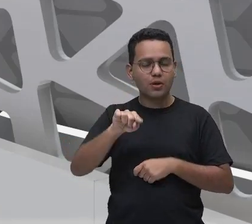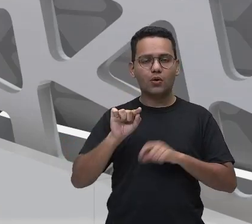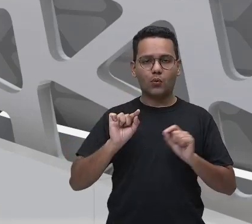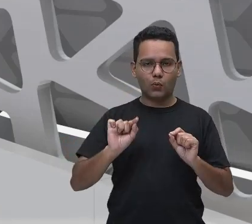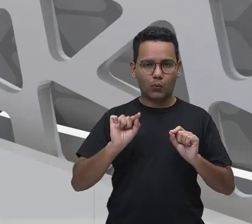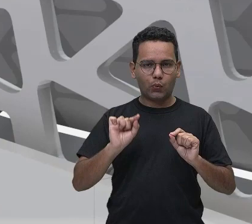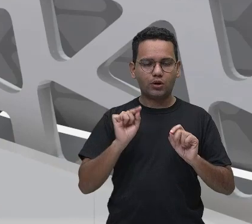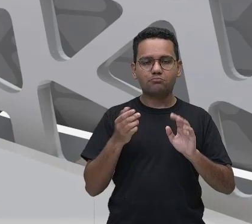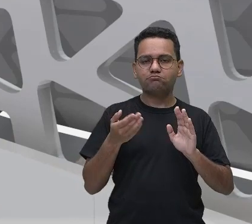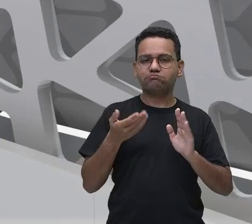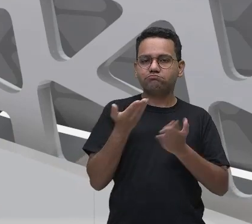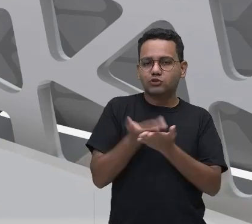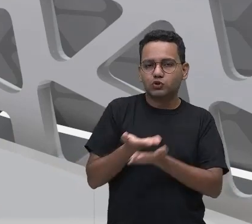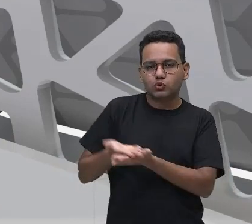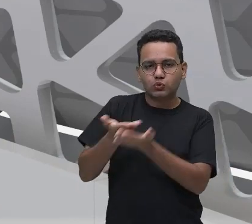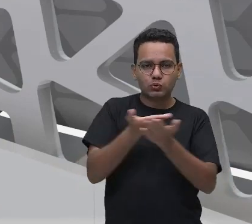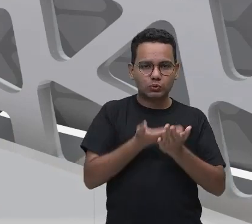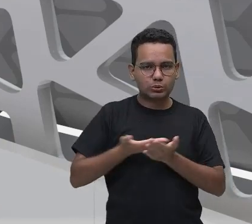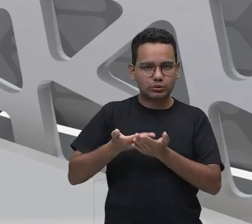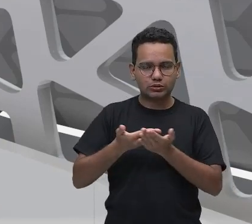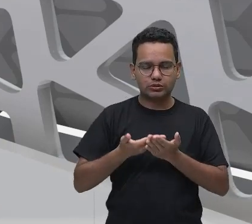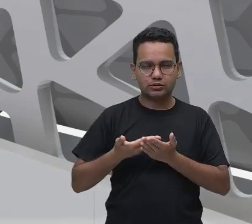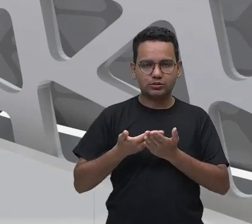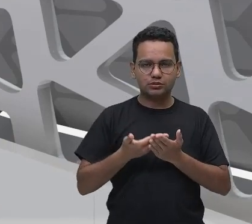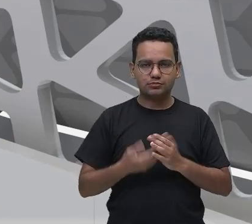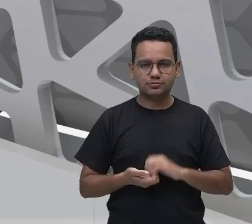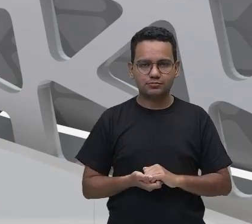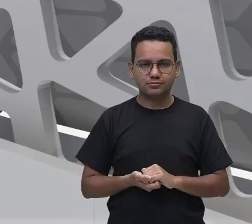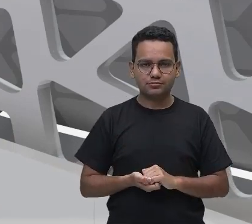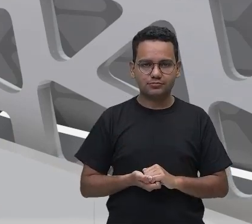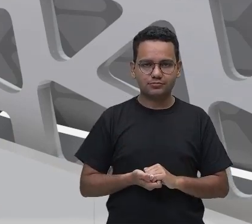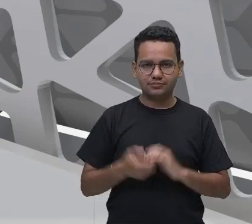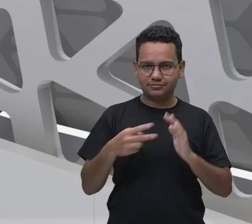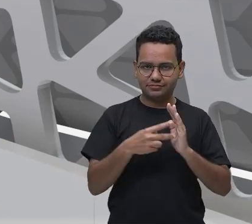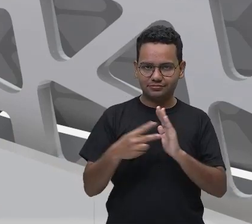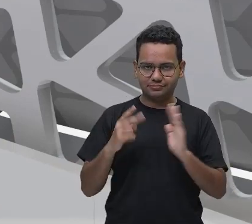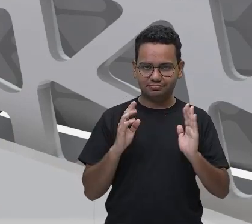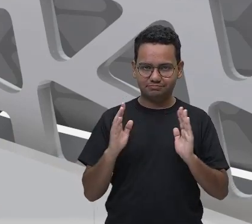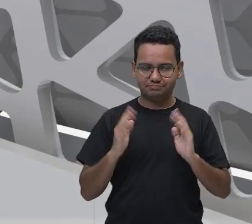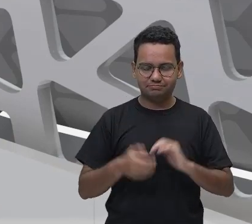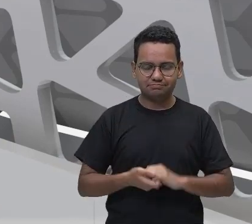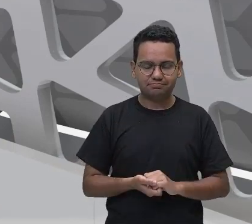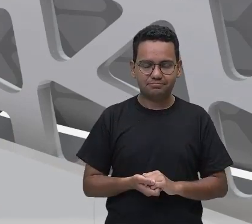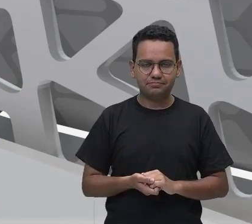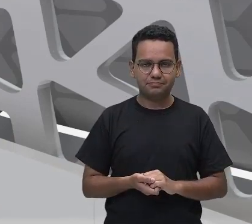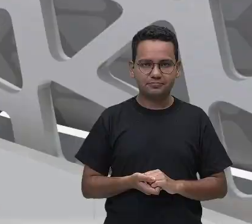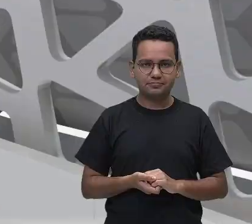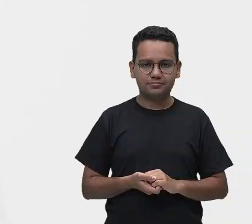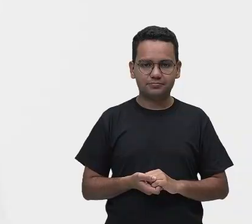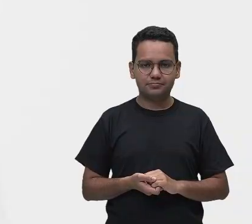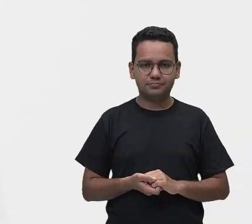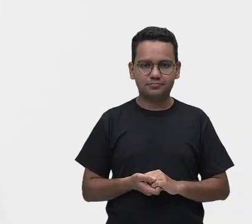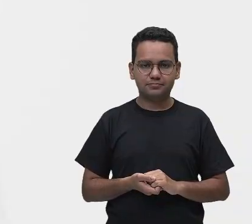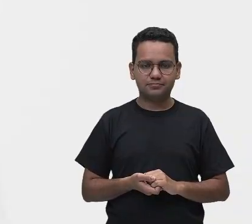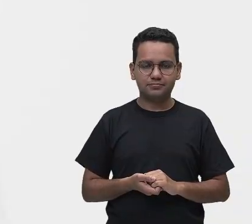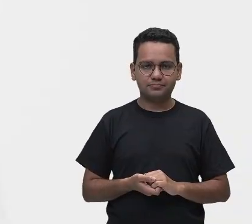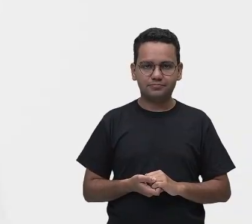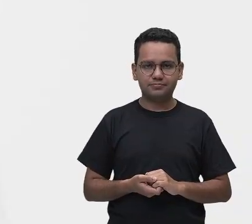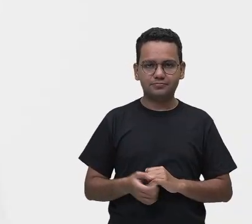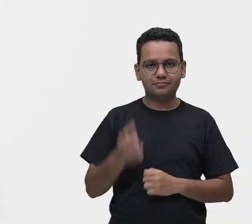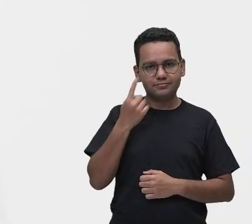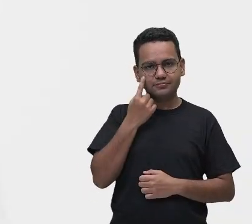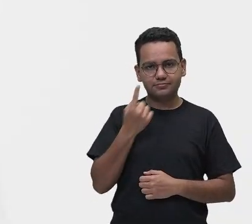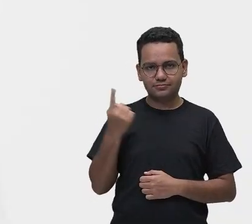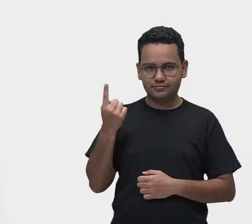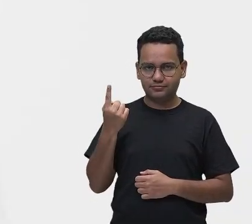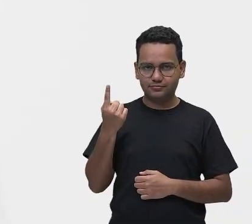nós estudamos durante as nossas aulas da unidade 2, tá certo, gente? Então, vamos lá verificar a nossa